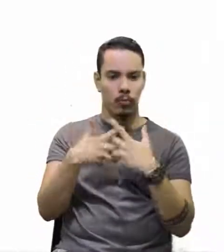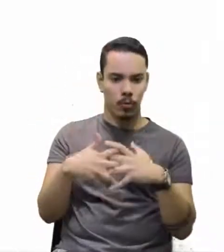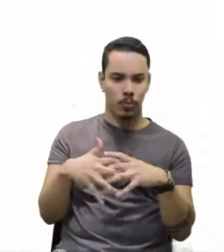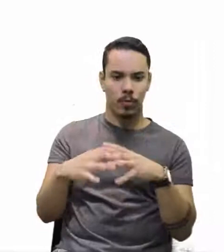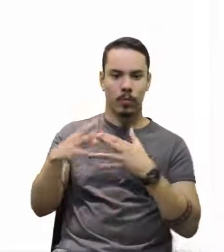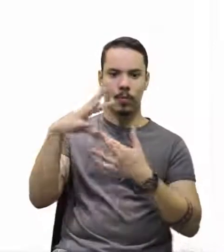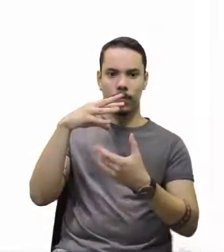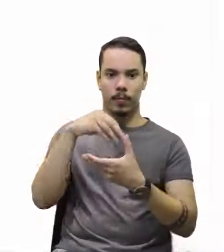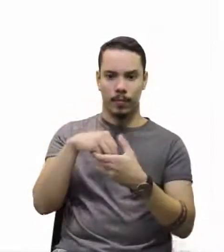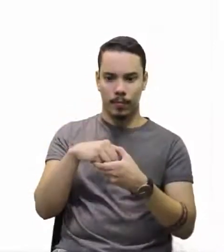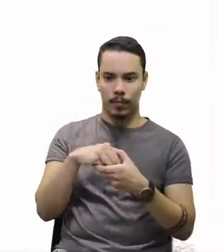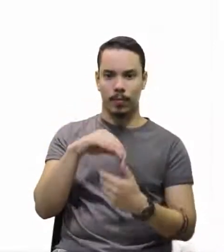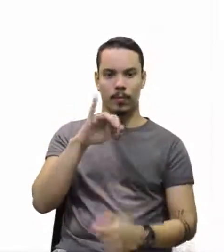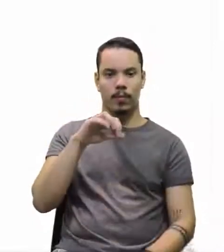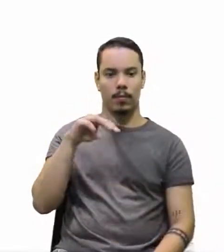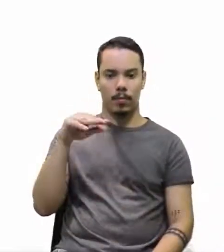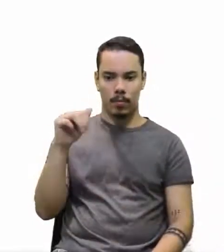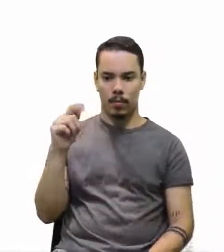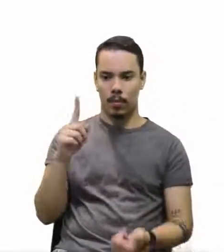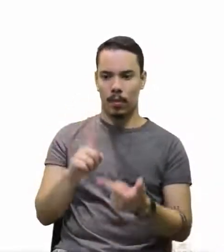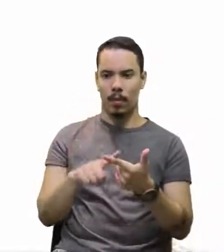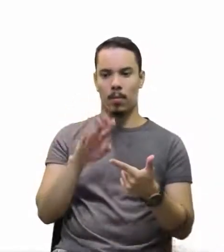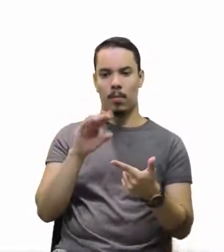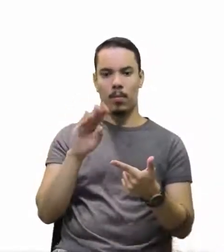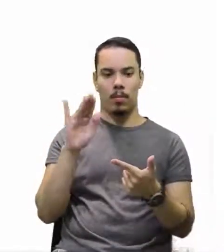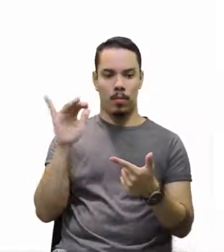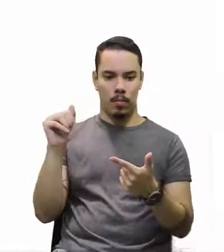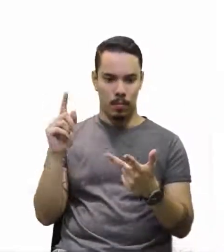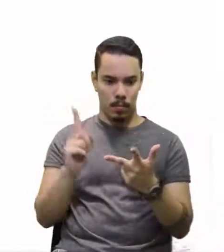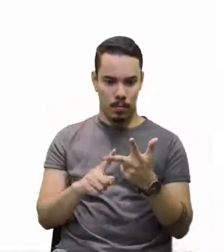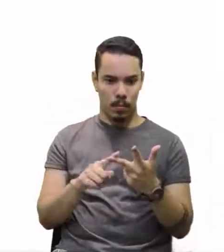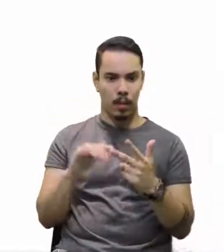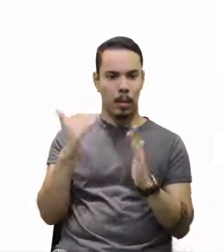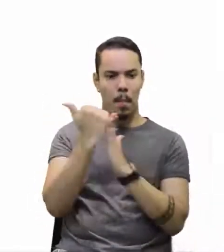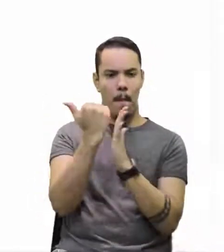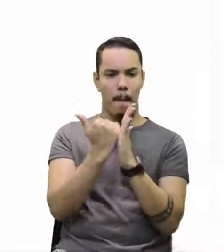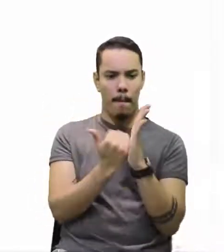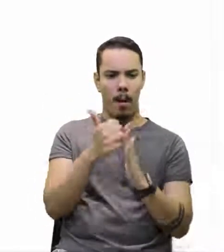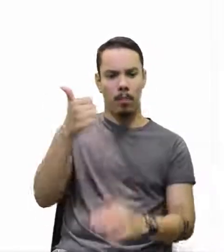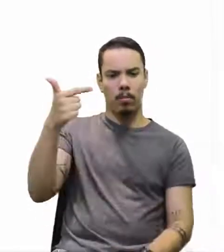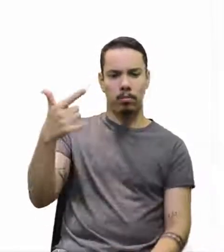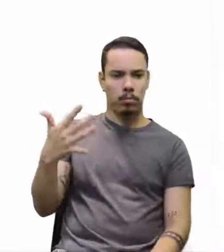a bobina, a suspensão, o diafragma, ok?